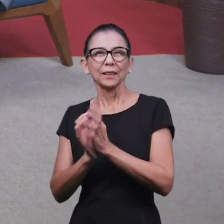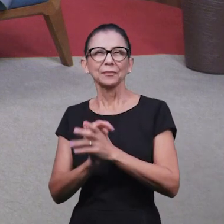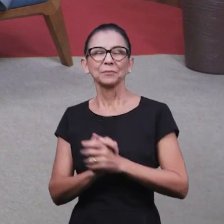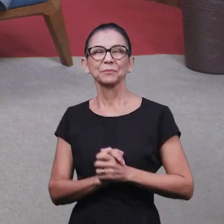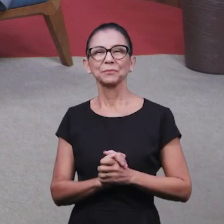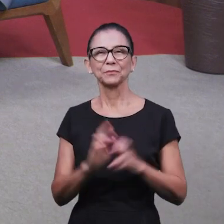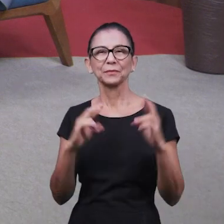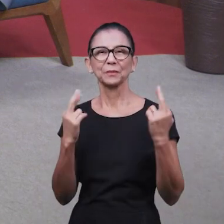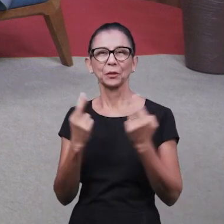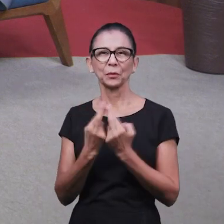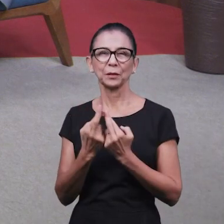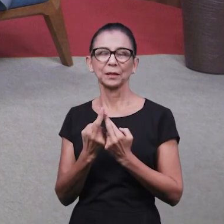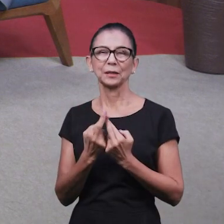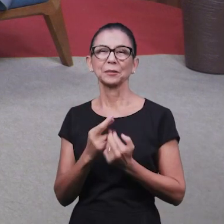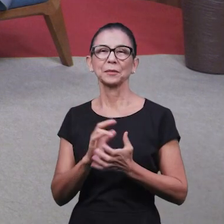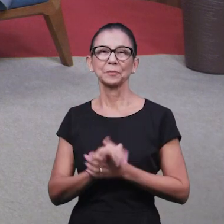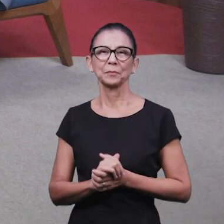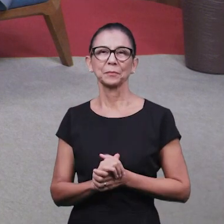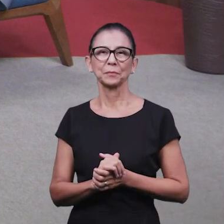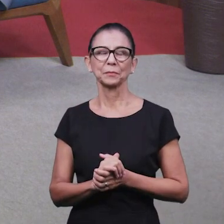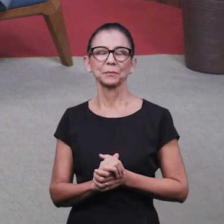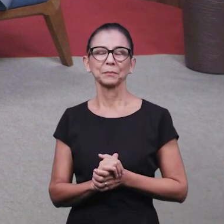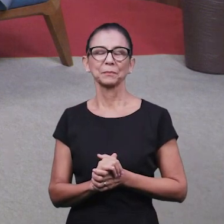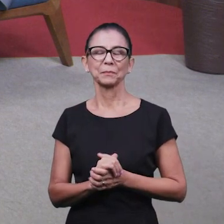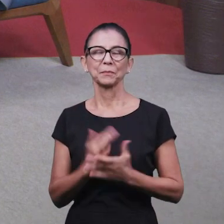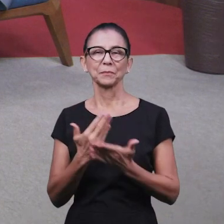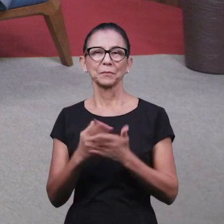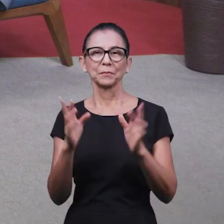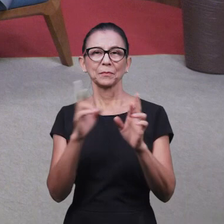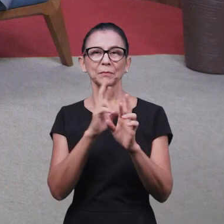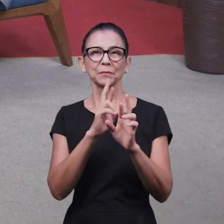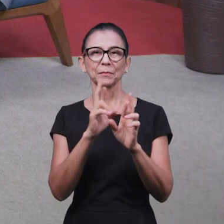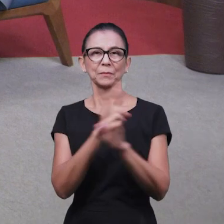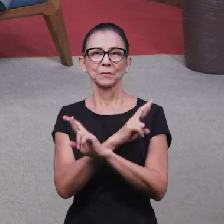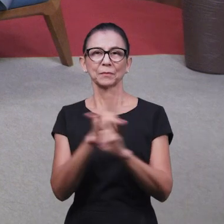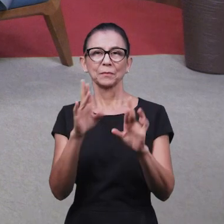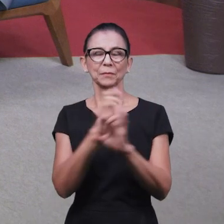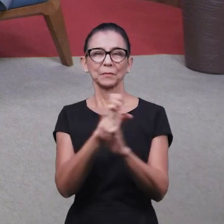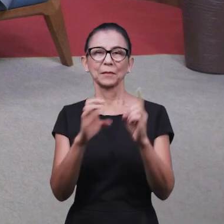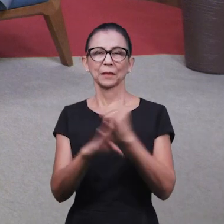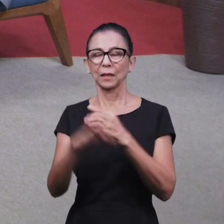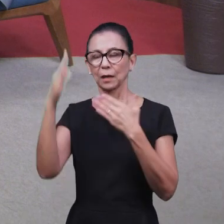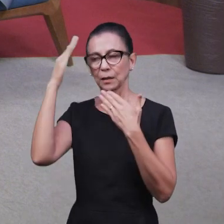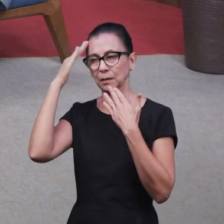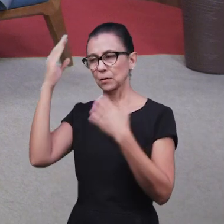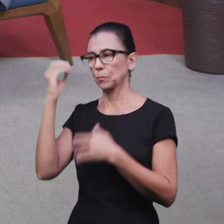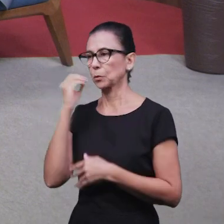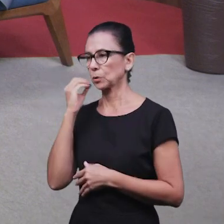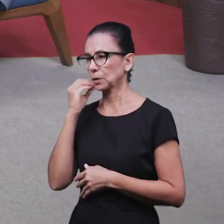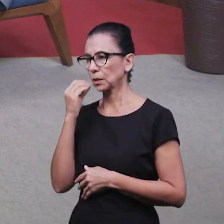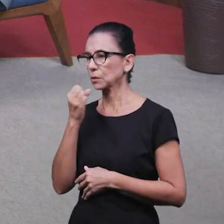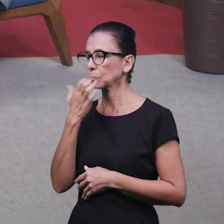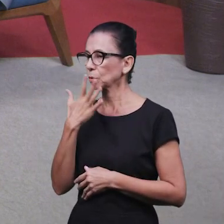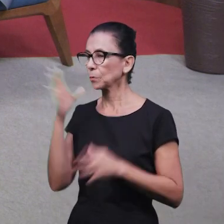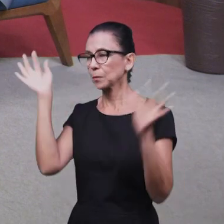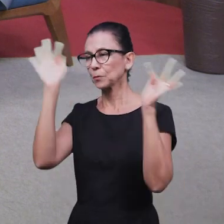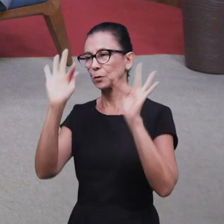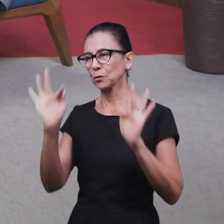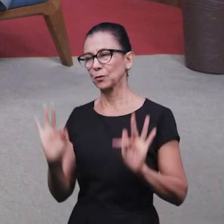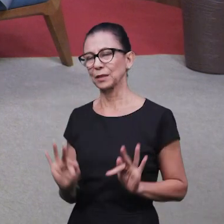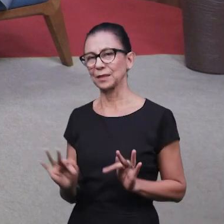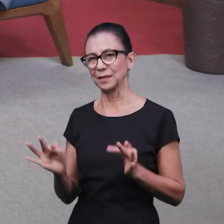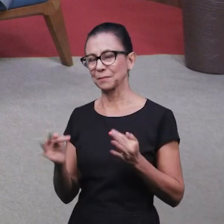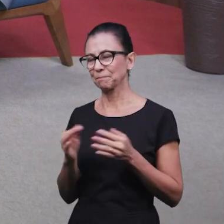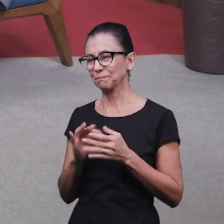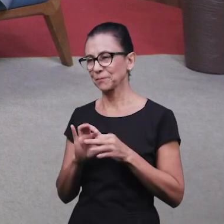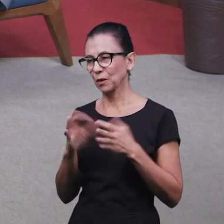os assuntos ligados à Escola Bíblica Dominical. Amém. Obrigado. Eu agradeço, pastor José, essa oportunidade. Foi muito bom. Graças a Deus. Estou muito feliz. Estarei sempre